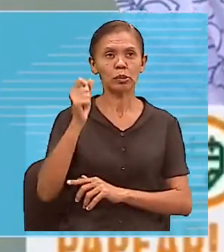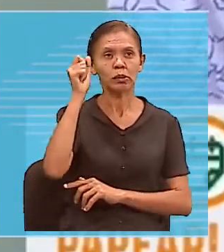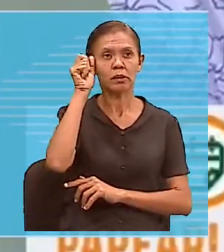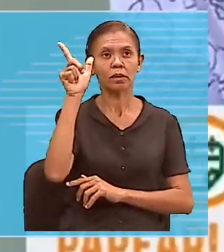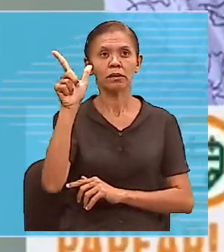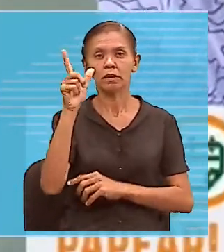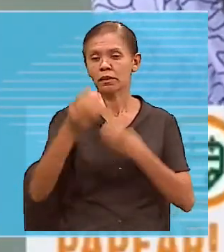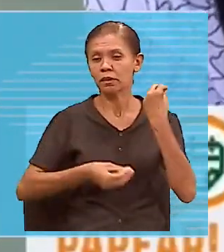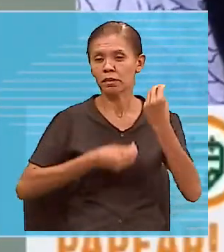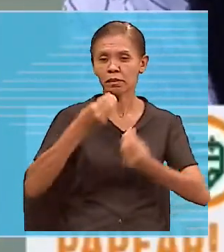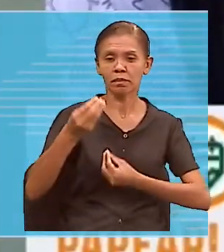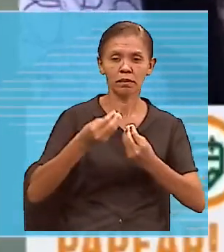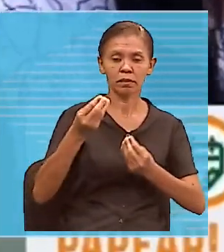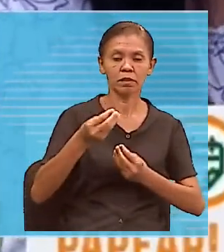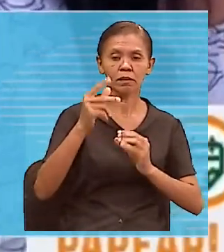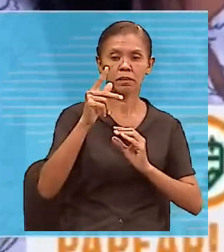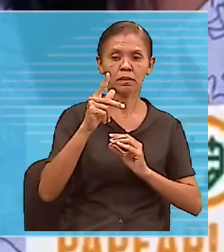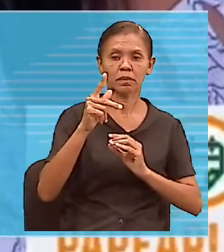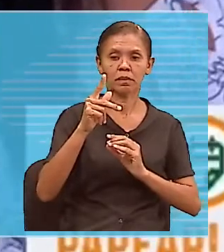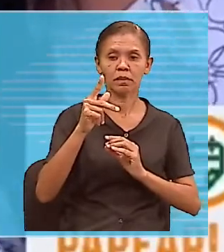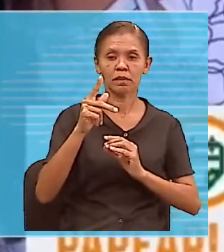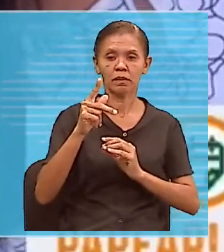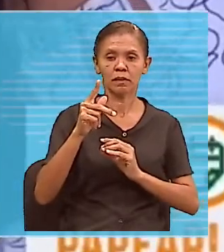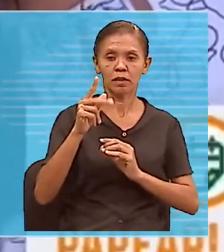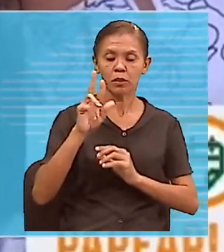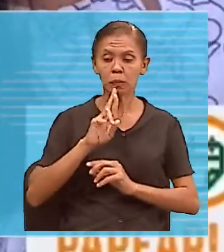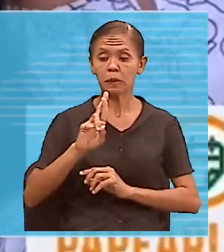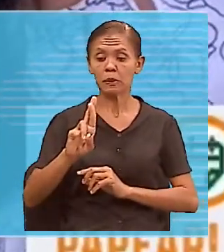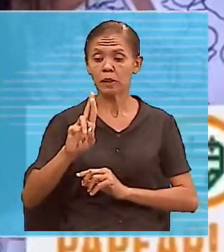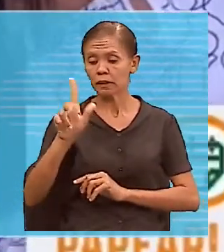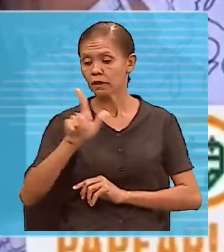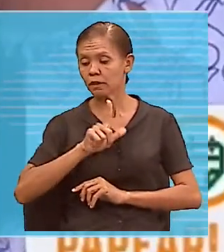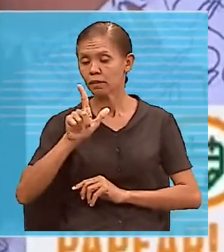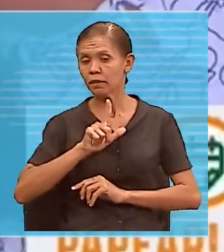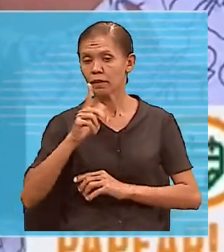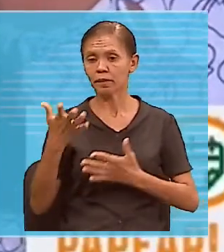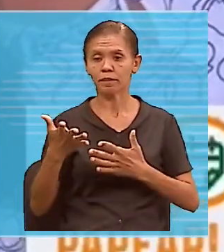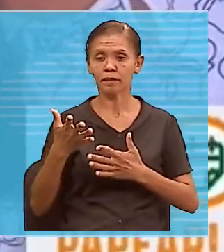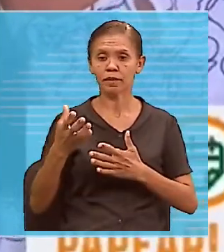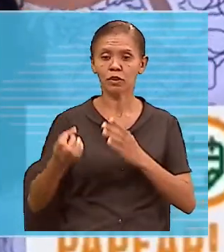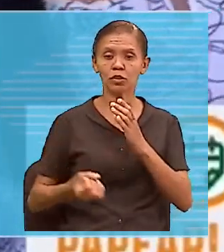que surgiu a ideia da monitoria. Bom dia a todos, bom dia, Carol.